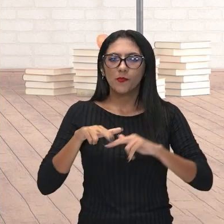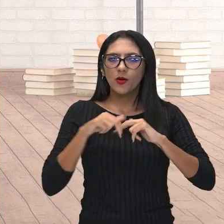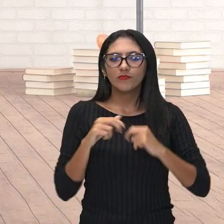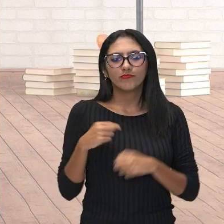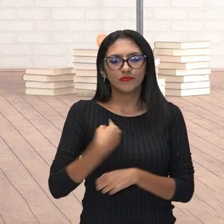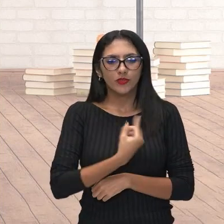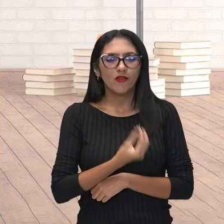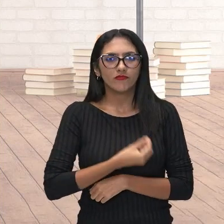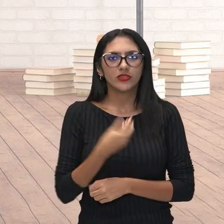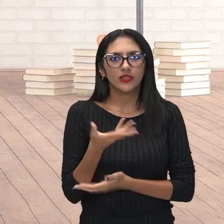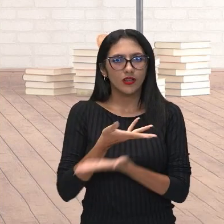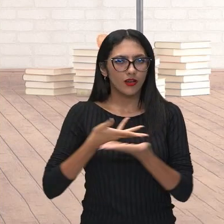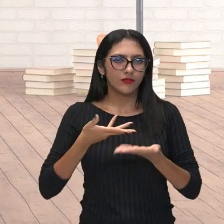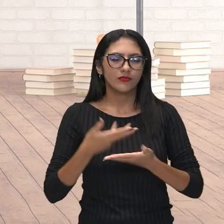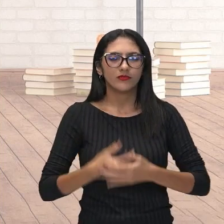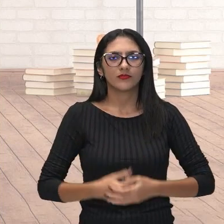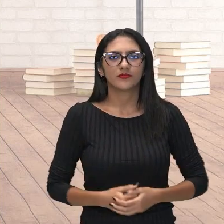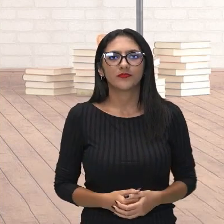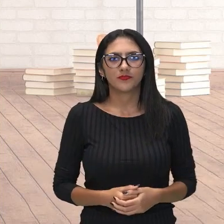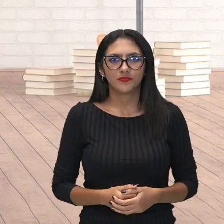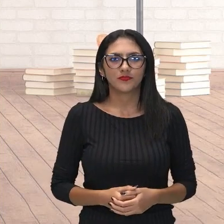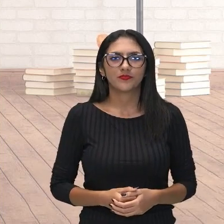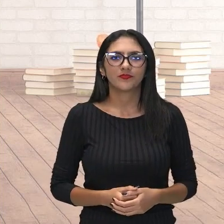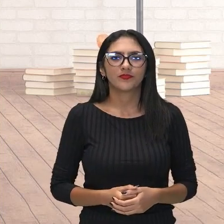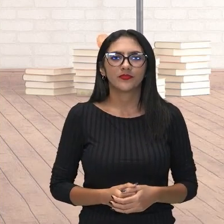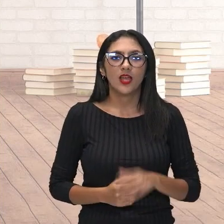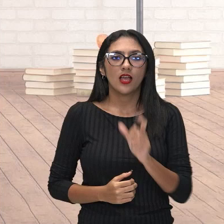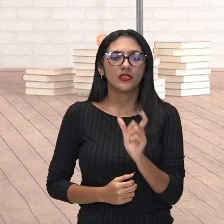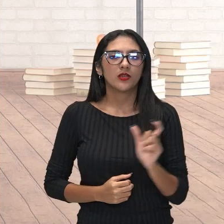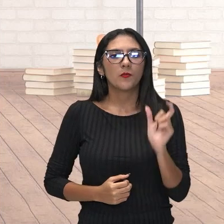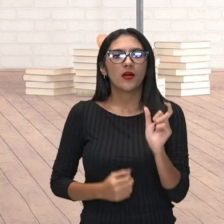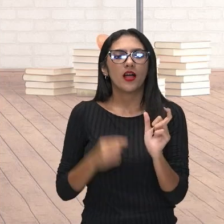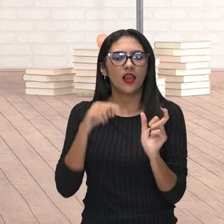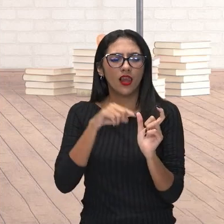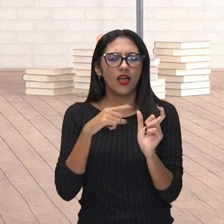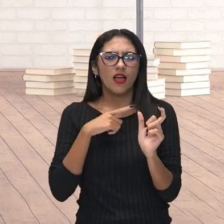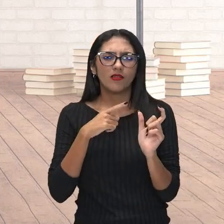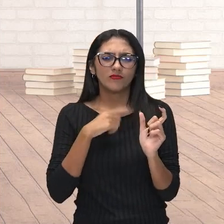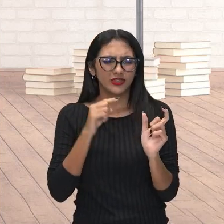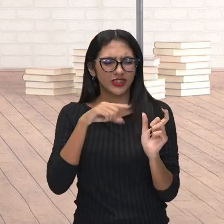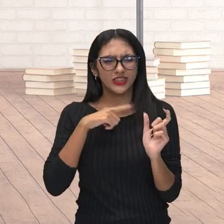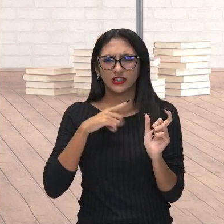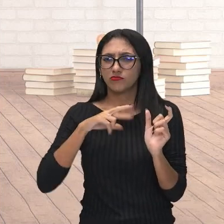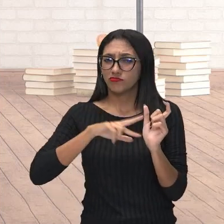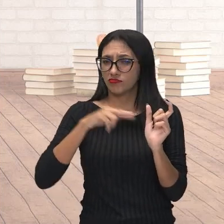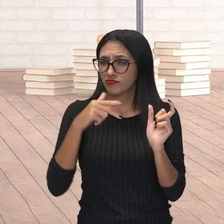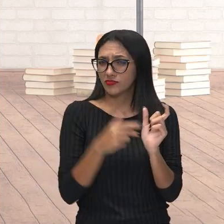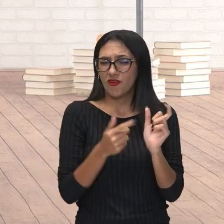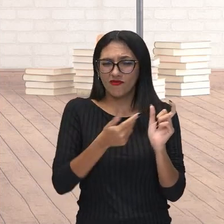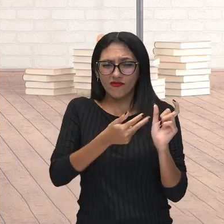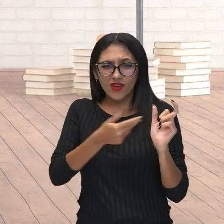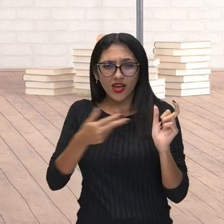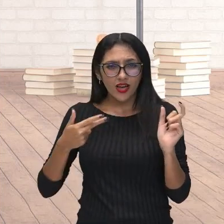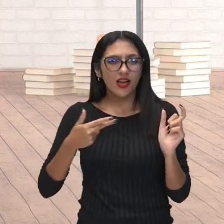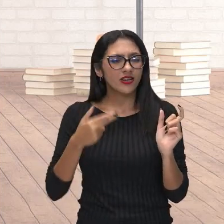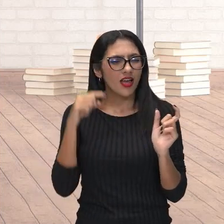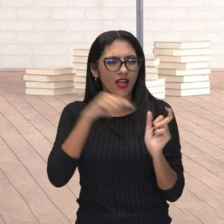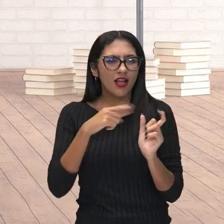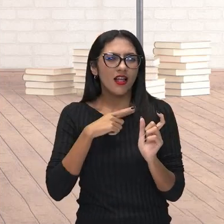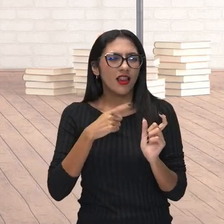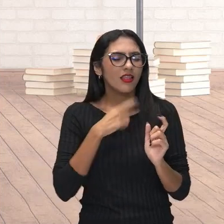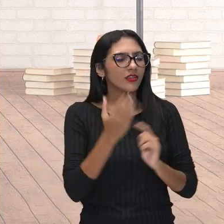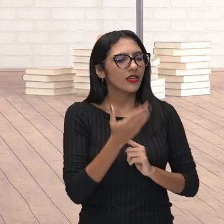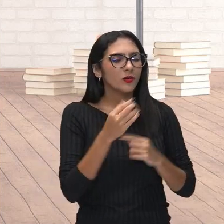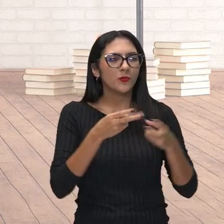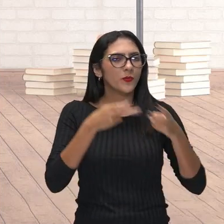somos. Então, essa palavra traz para a gente, essa palavra pequenininha aí, mas cheia de significado, ela traz para a gente a mensagem